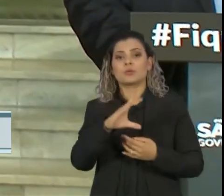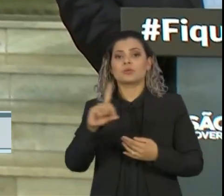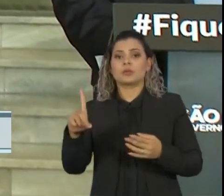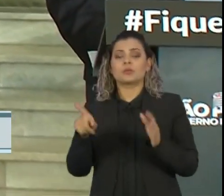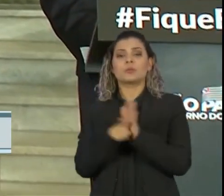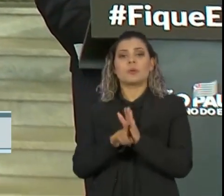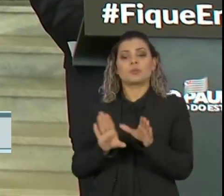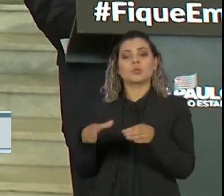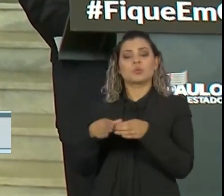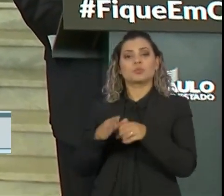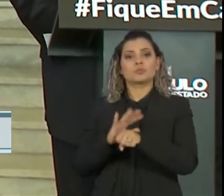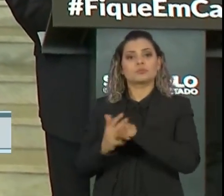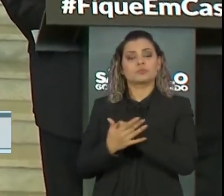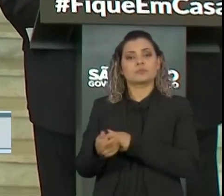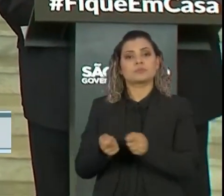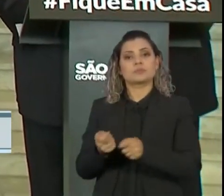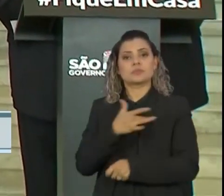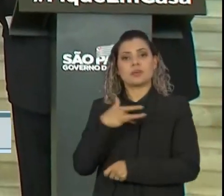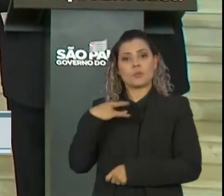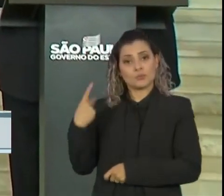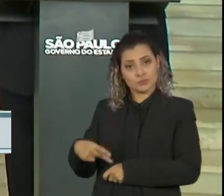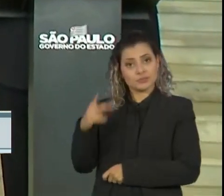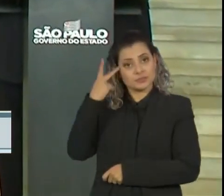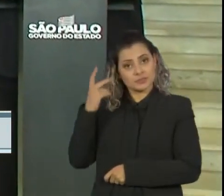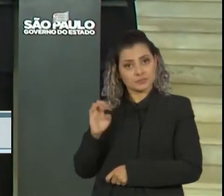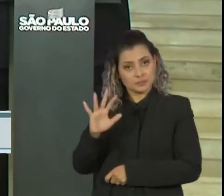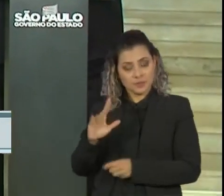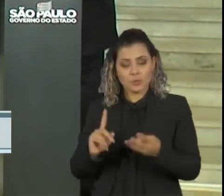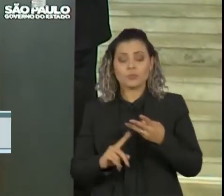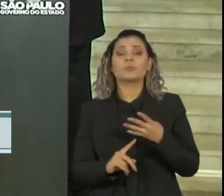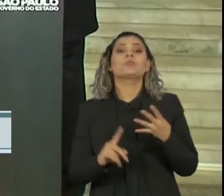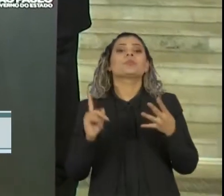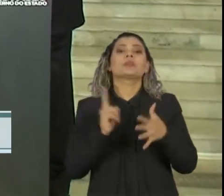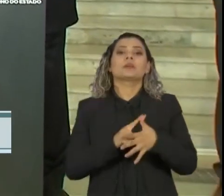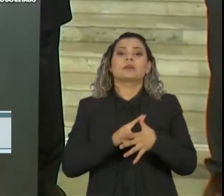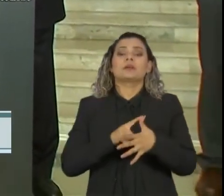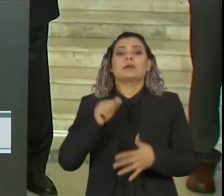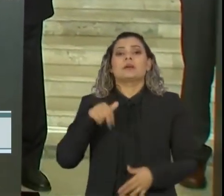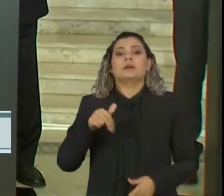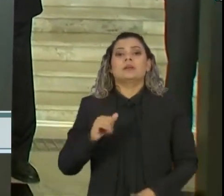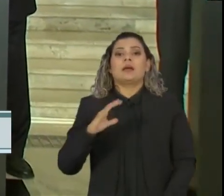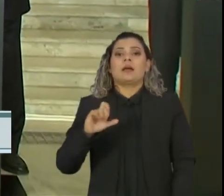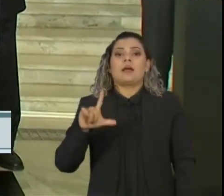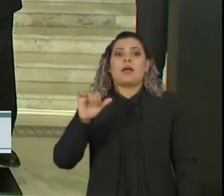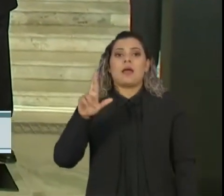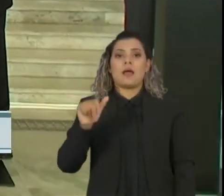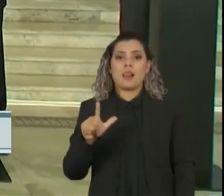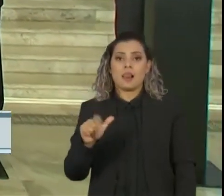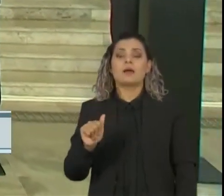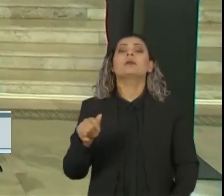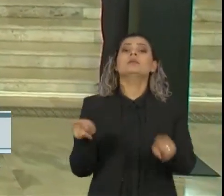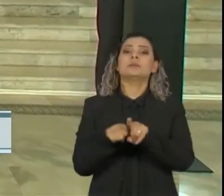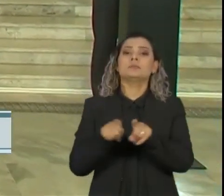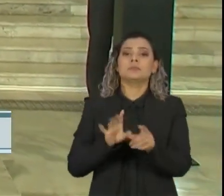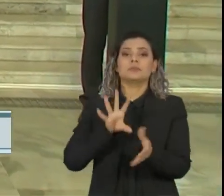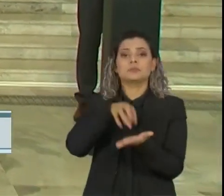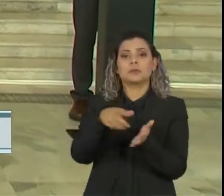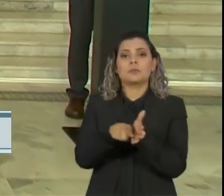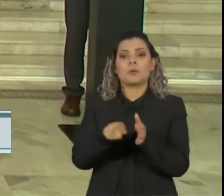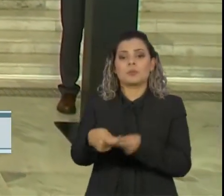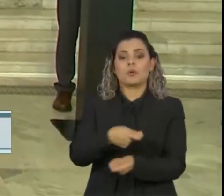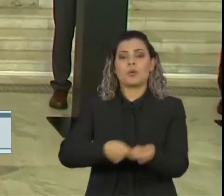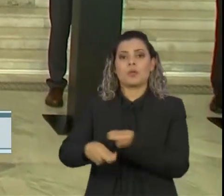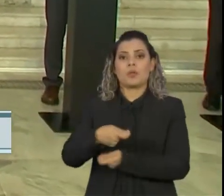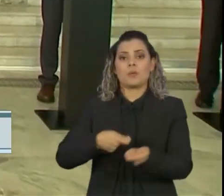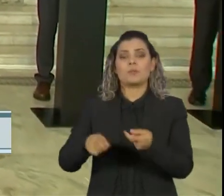do Comitê de Saúde, o Centro de Contingência do Covid-19, Ana Carla Abrão, coordenadora do Conselho Econômico, e